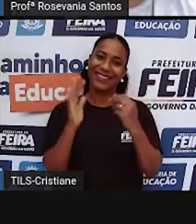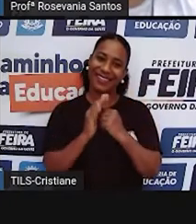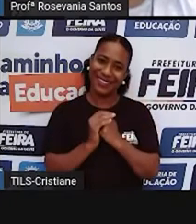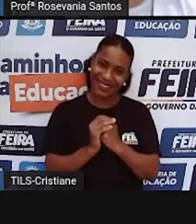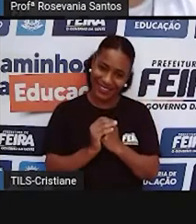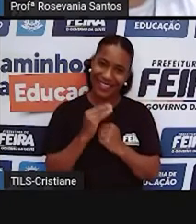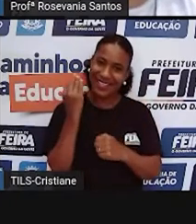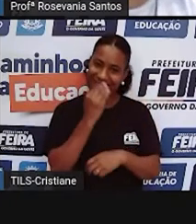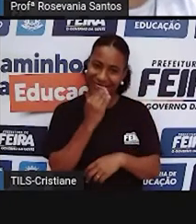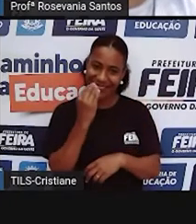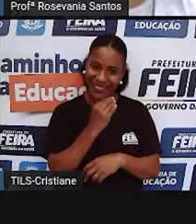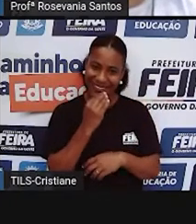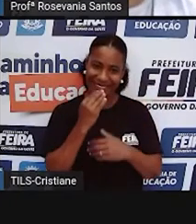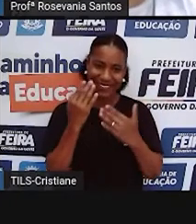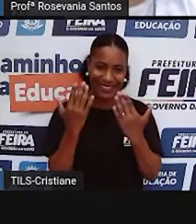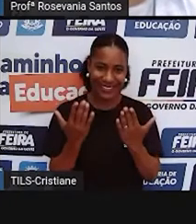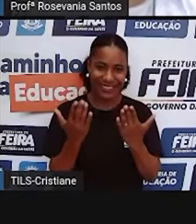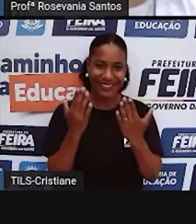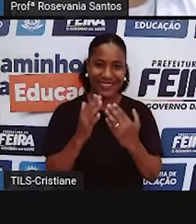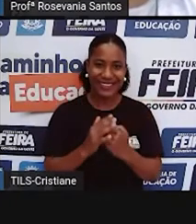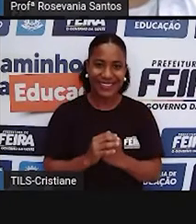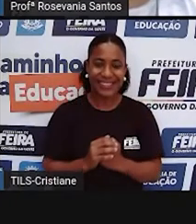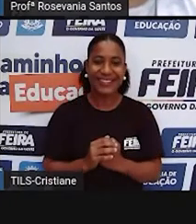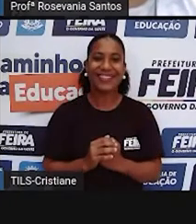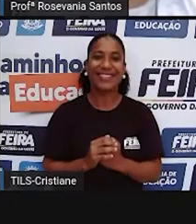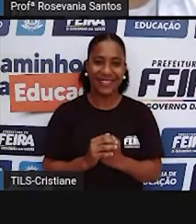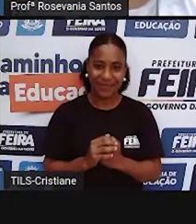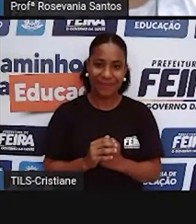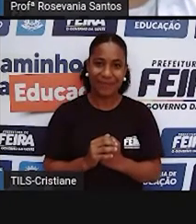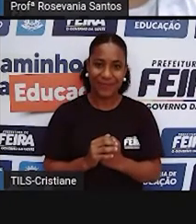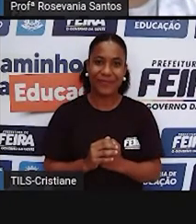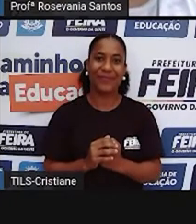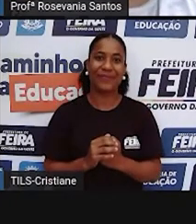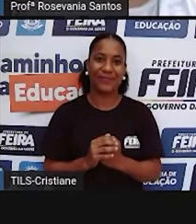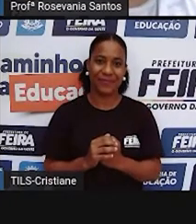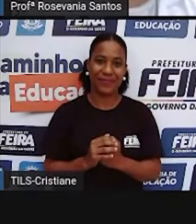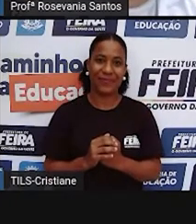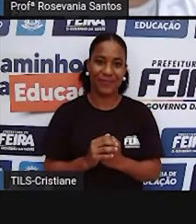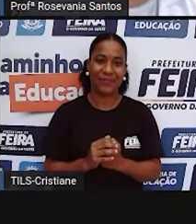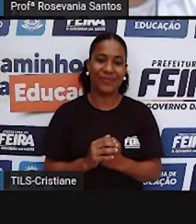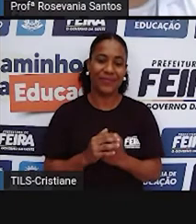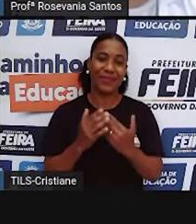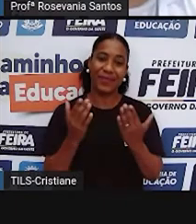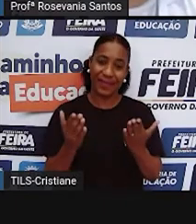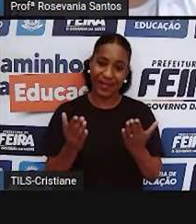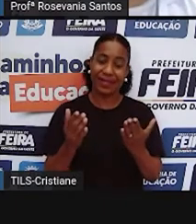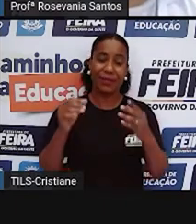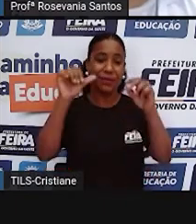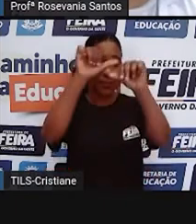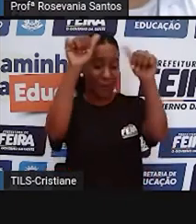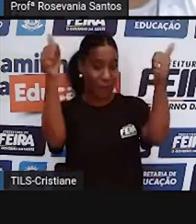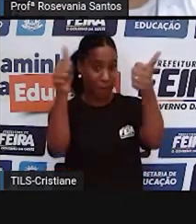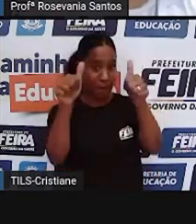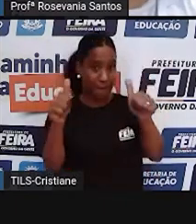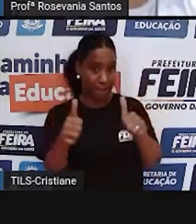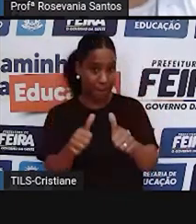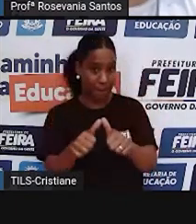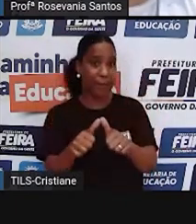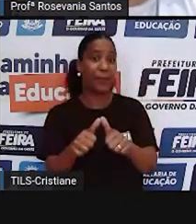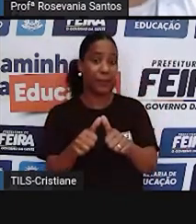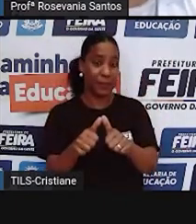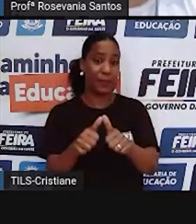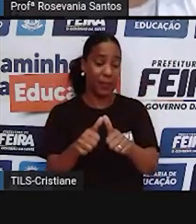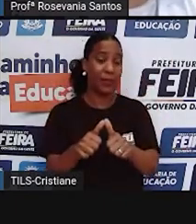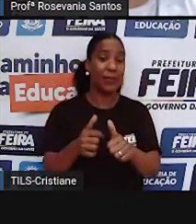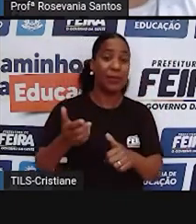curtam bastante. Bom, o mapa também, se a gente for, né, analisar os mapas, o mapa também tinha